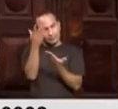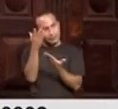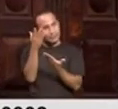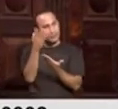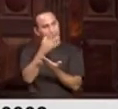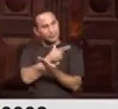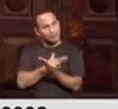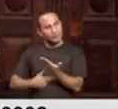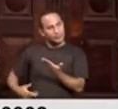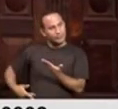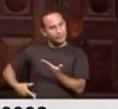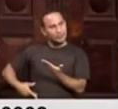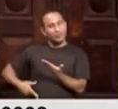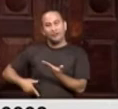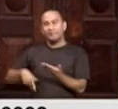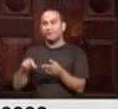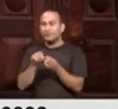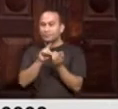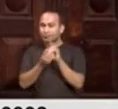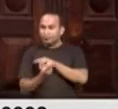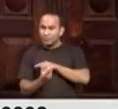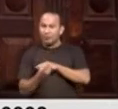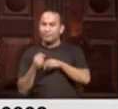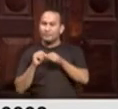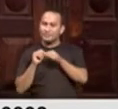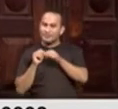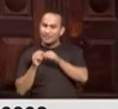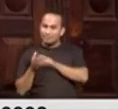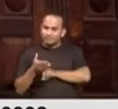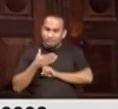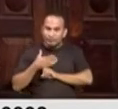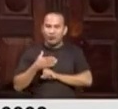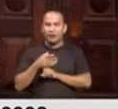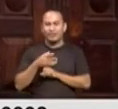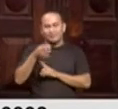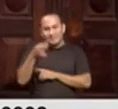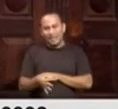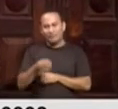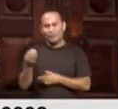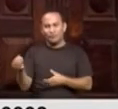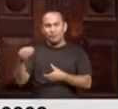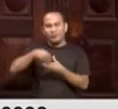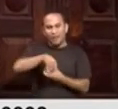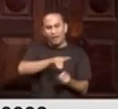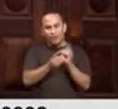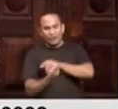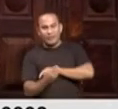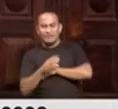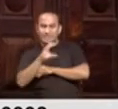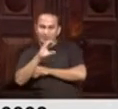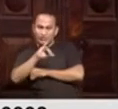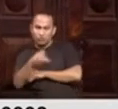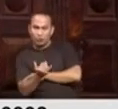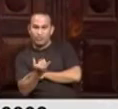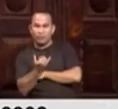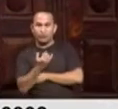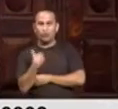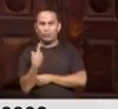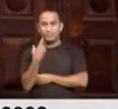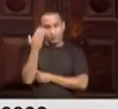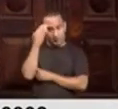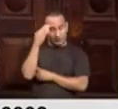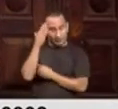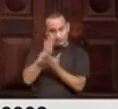sido escolhido aqui pela oposição para fazer essa defesa, e é evidente que a gente vai votar contrário ao relatório da CCJ. Mas entendendo,